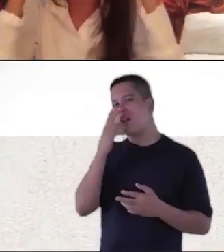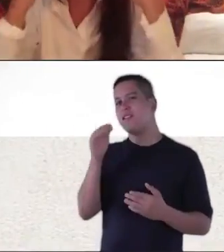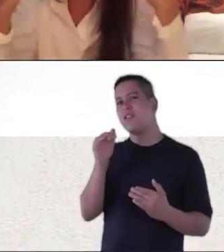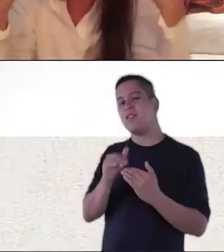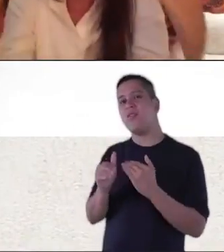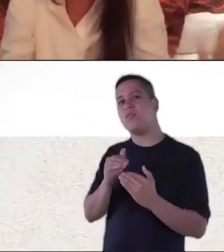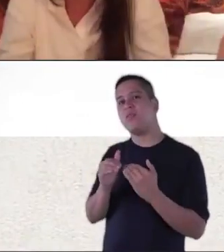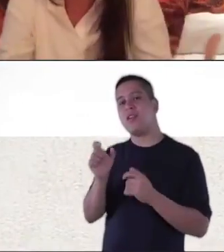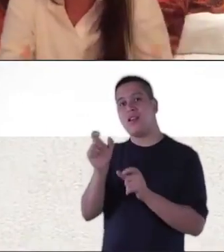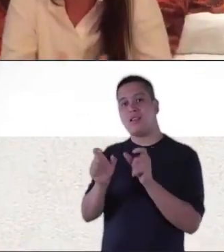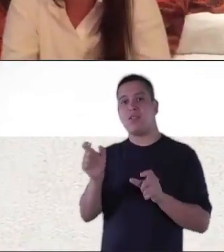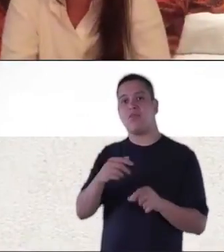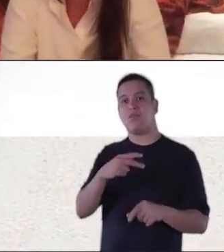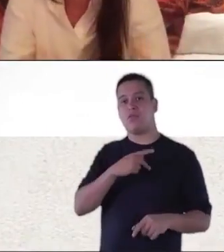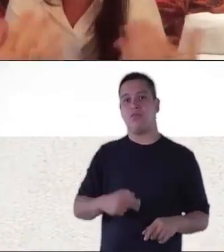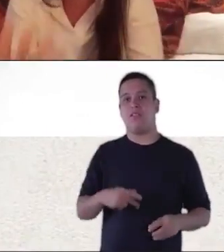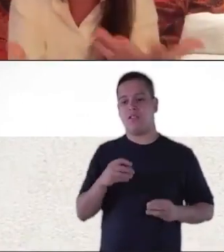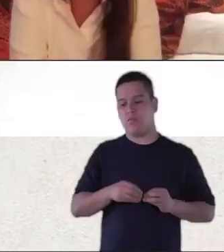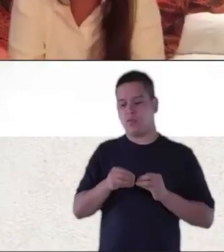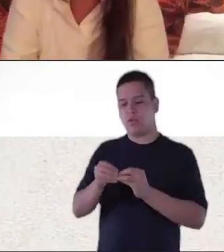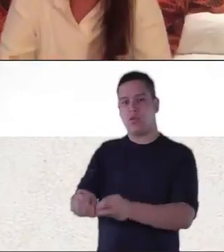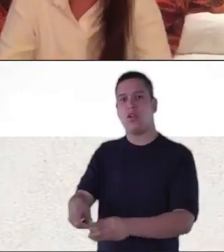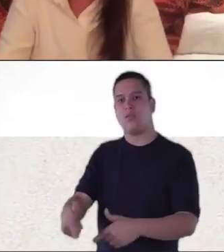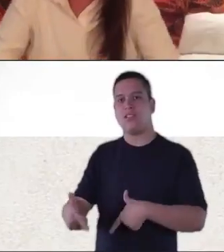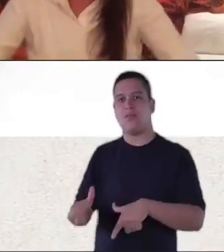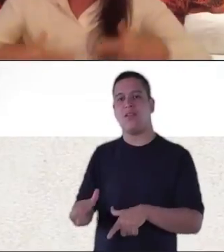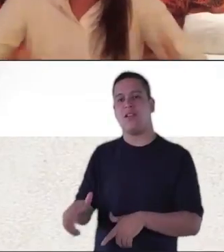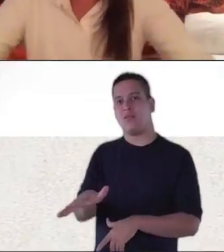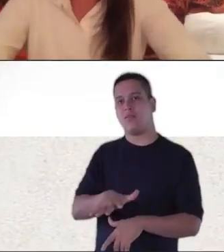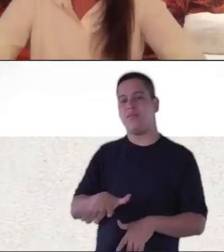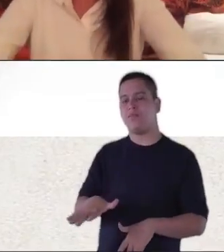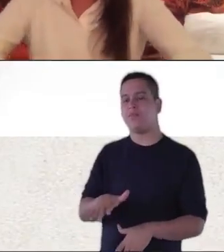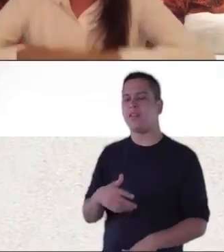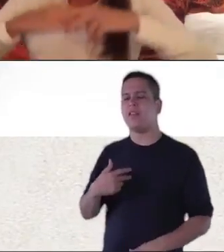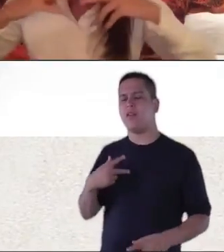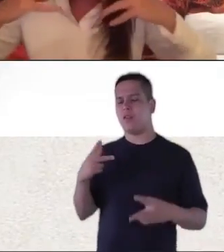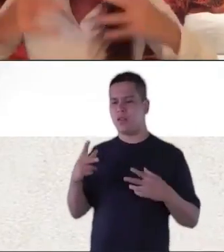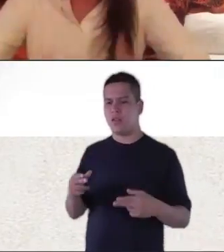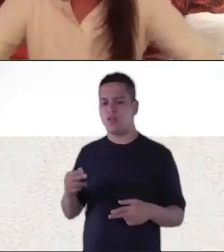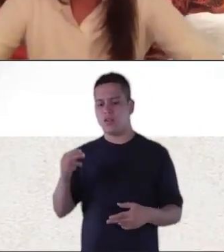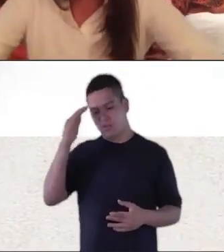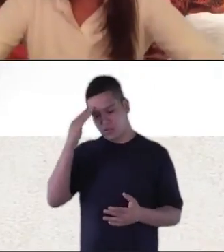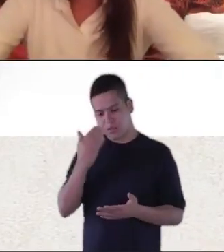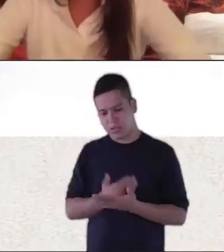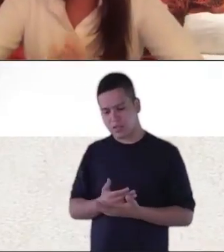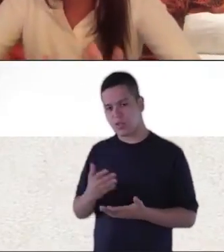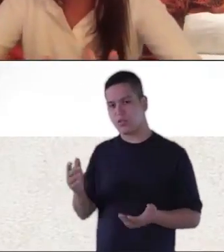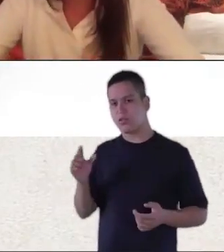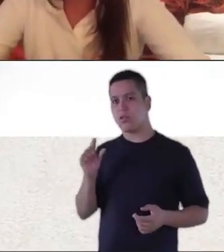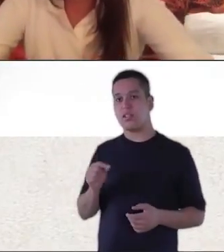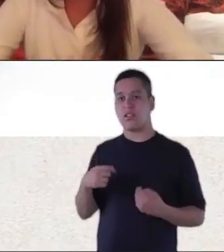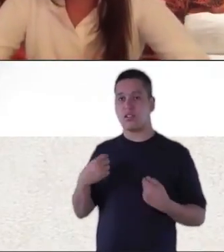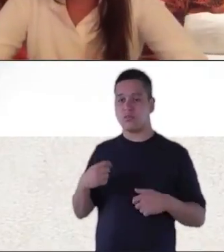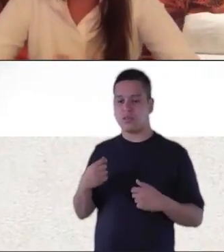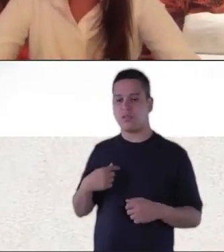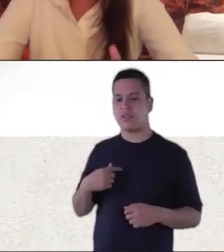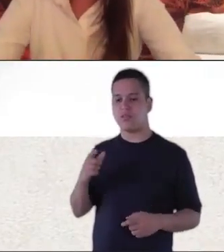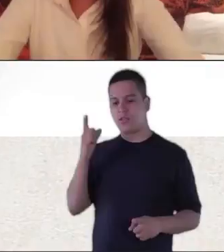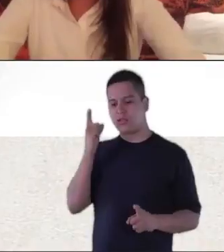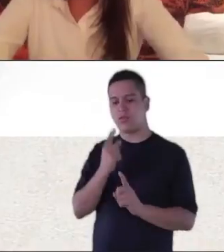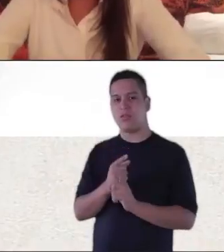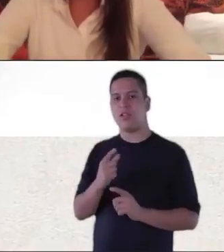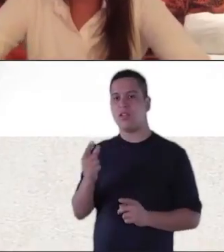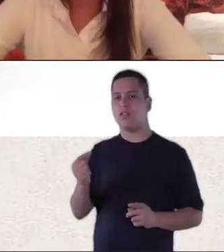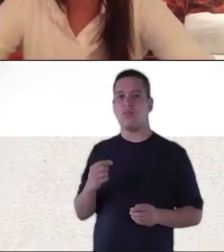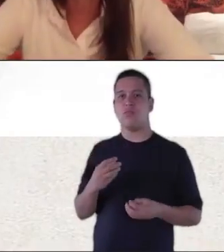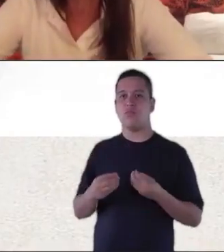é inacreditável. Então, eu também, assim como o Tony, acredito na democracia, acho que a gente vai encontrar uma saída aí, mas